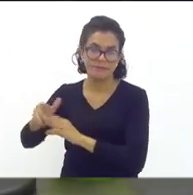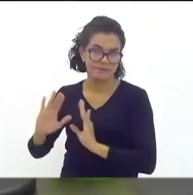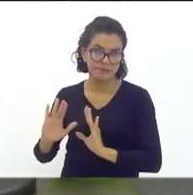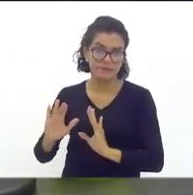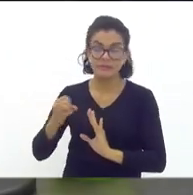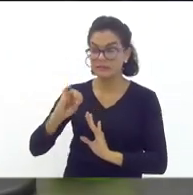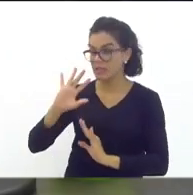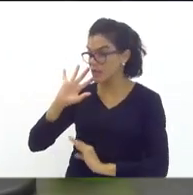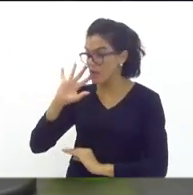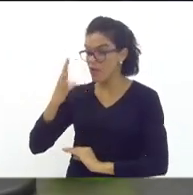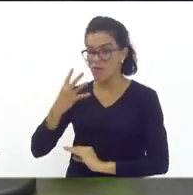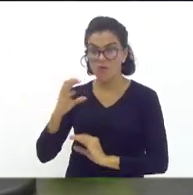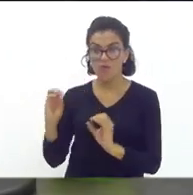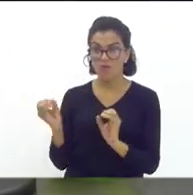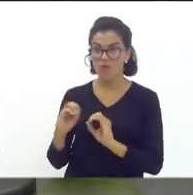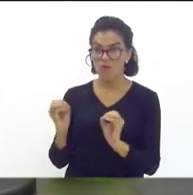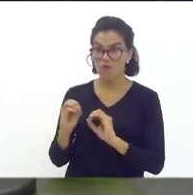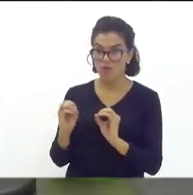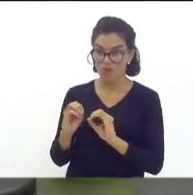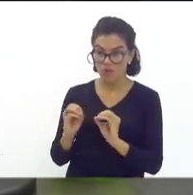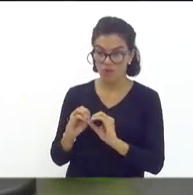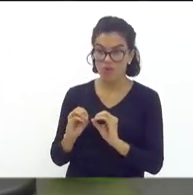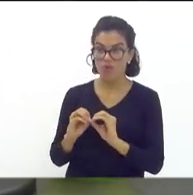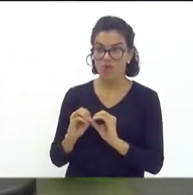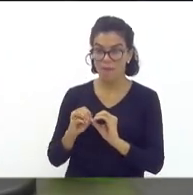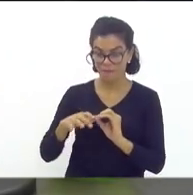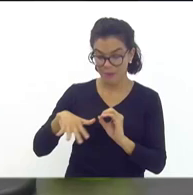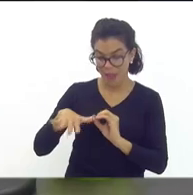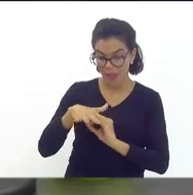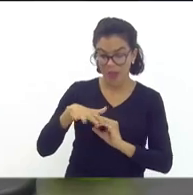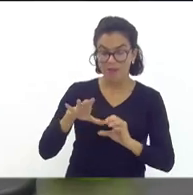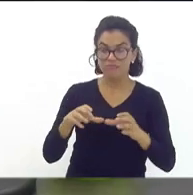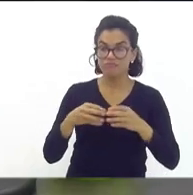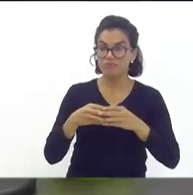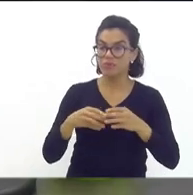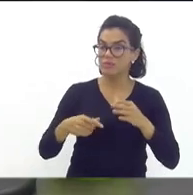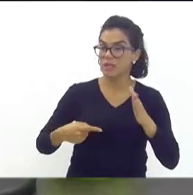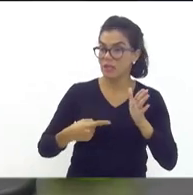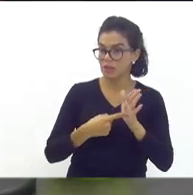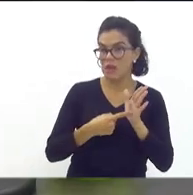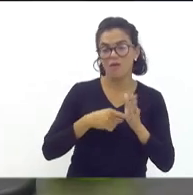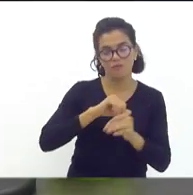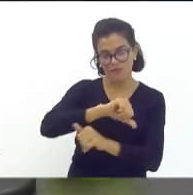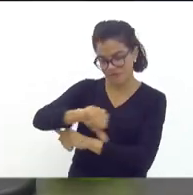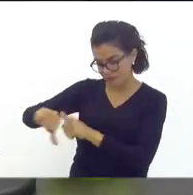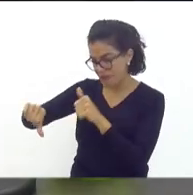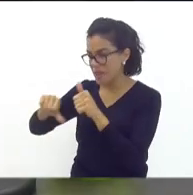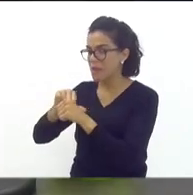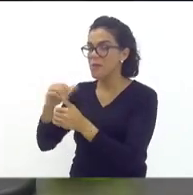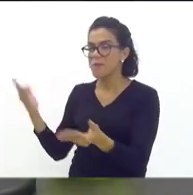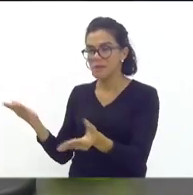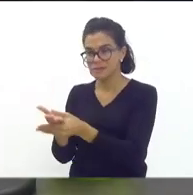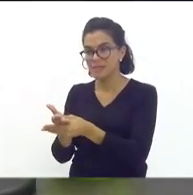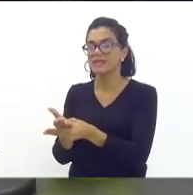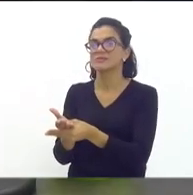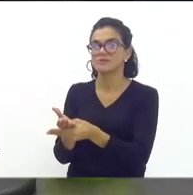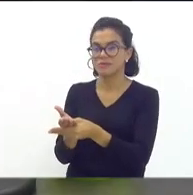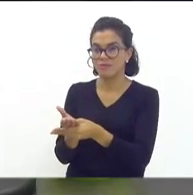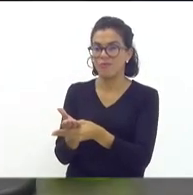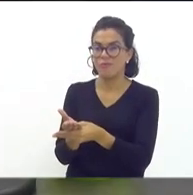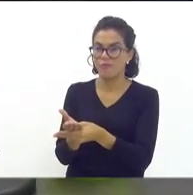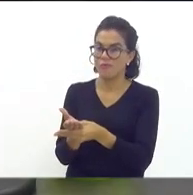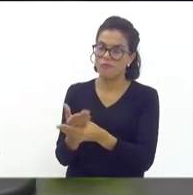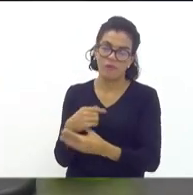for resolvida no âmbito de ouvidoria ou de câmara técnica isso vai virar um processo regulatório a gente não consegue é